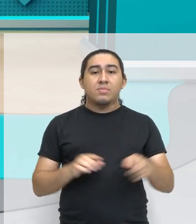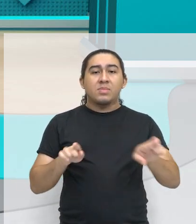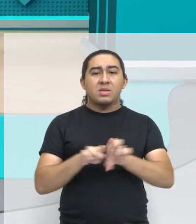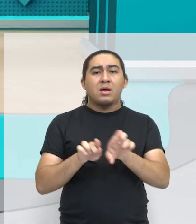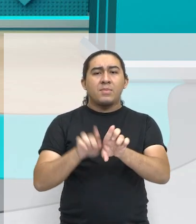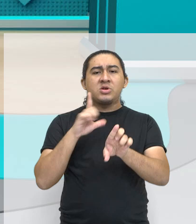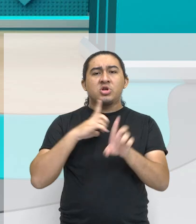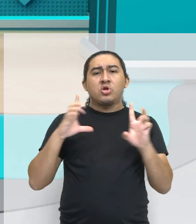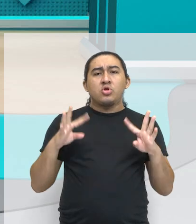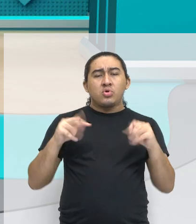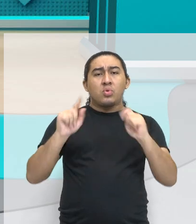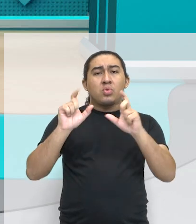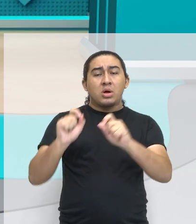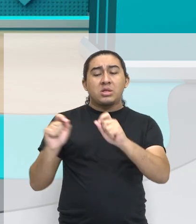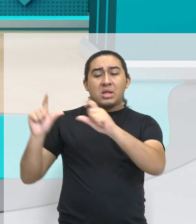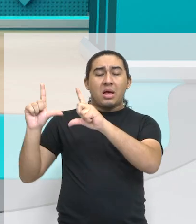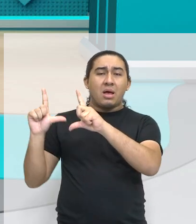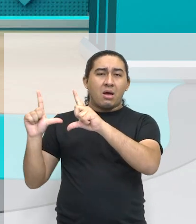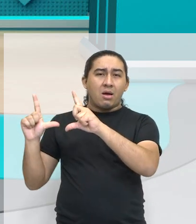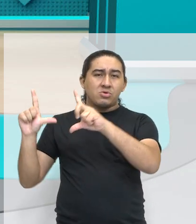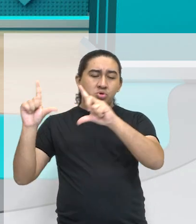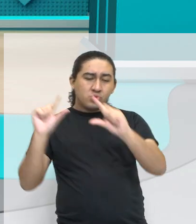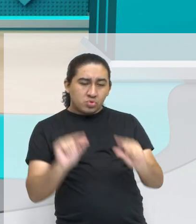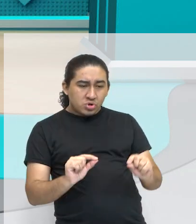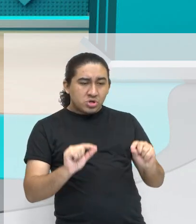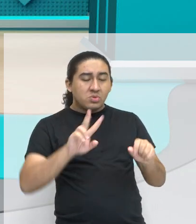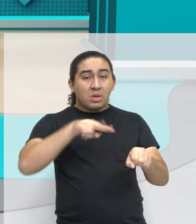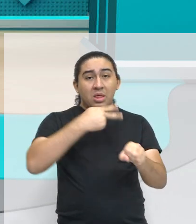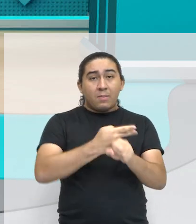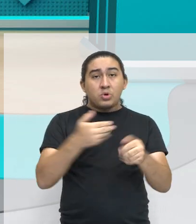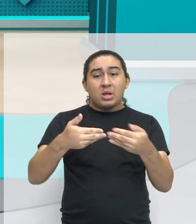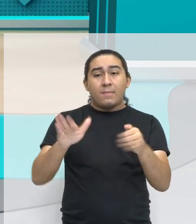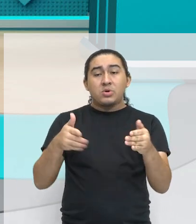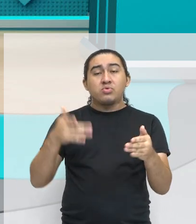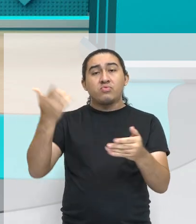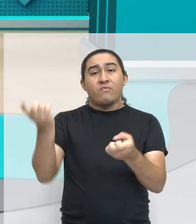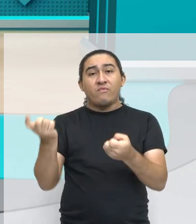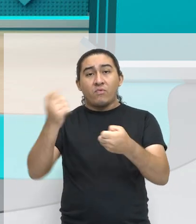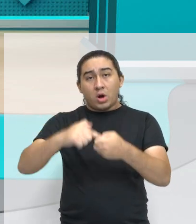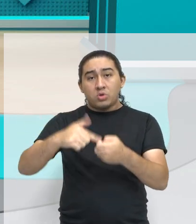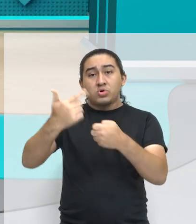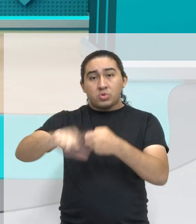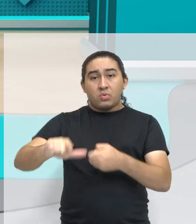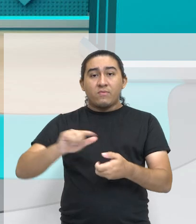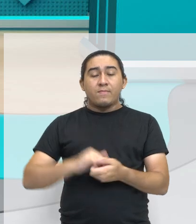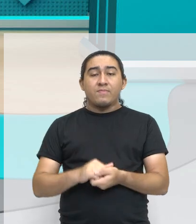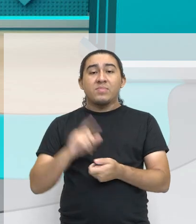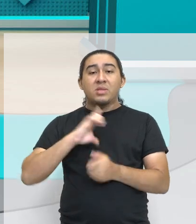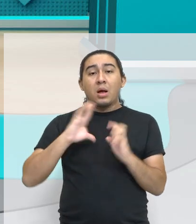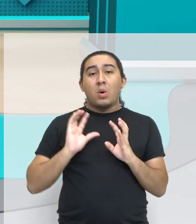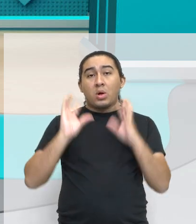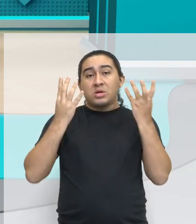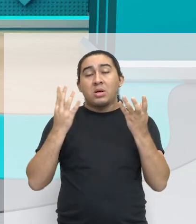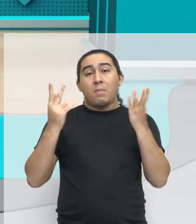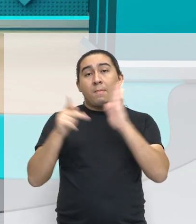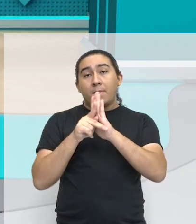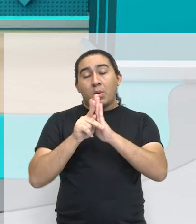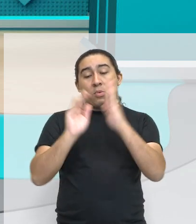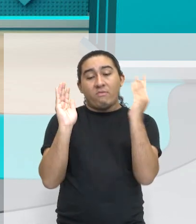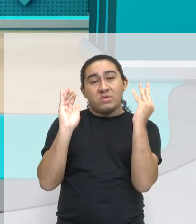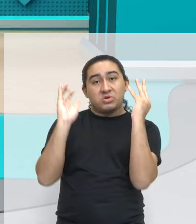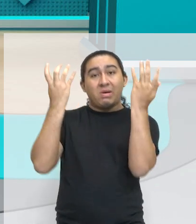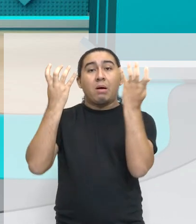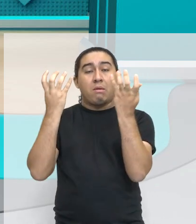todo aquele declínio, houve a restauração. Aconteceu justamente o Festival Amazonas de